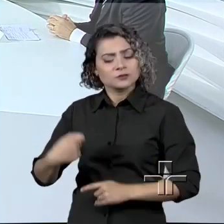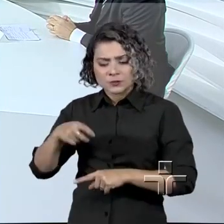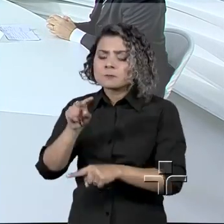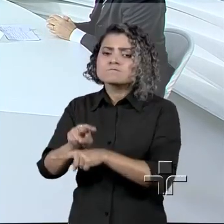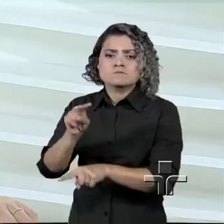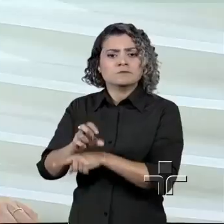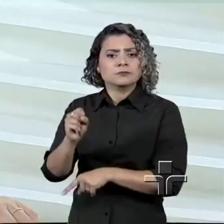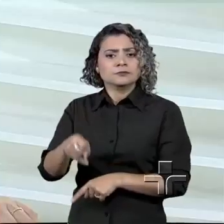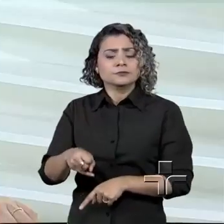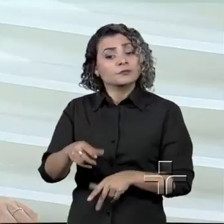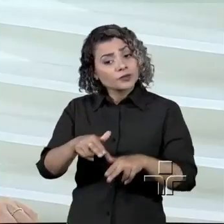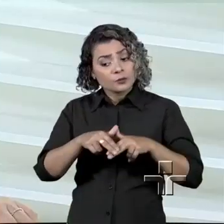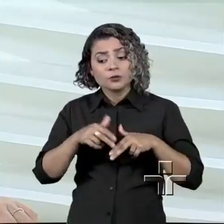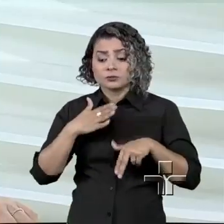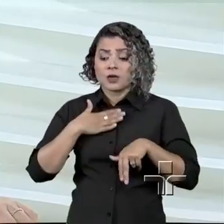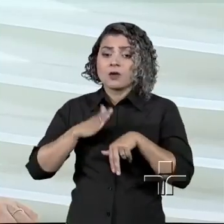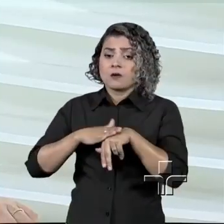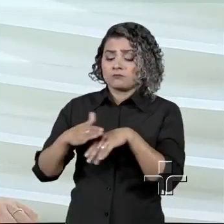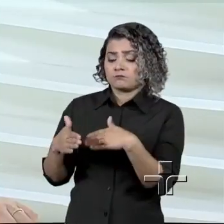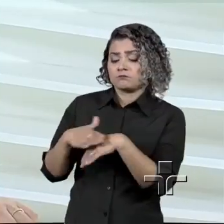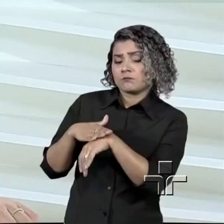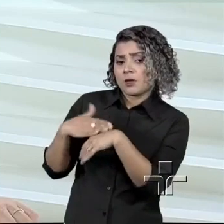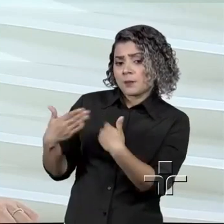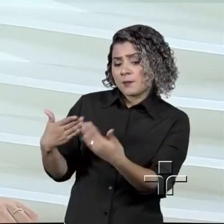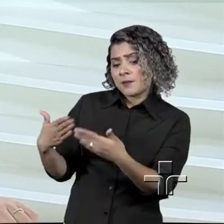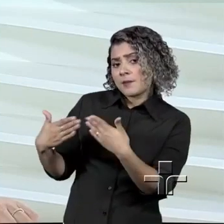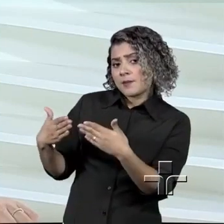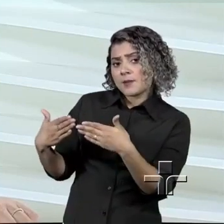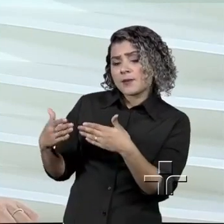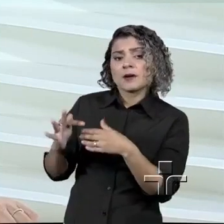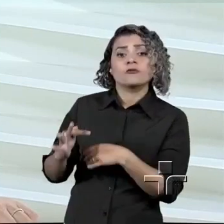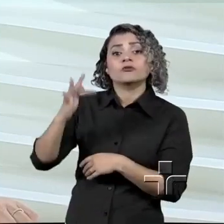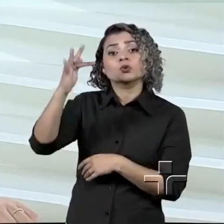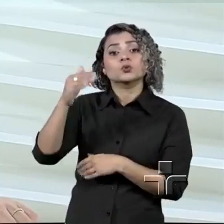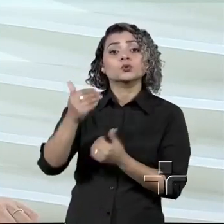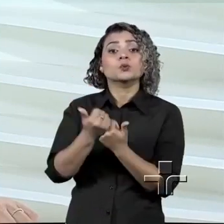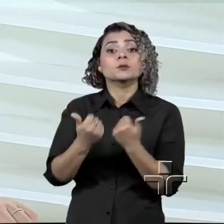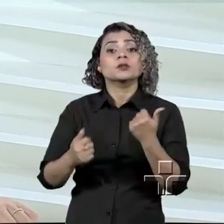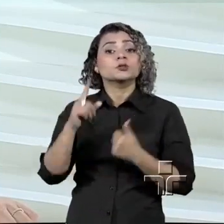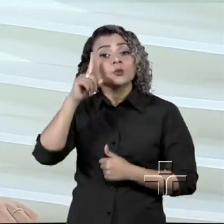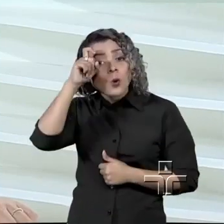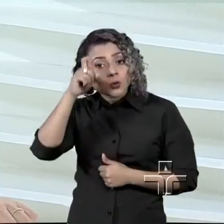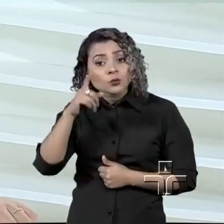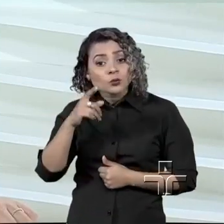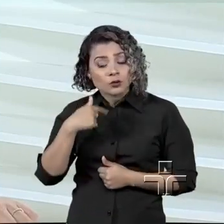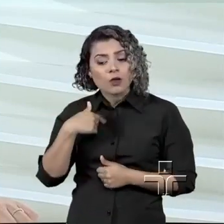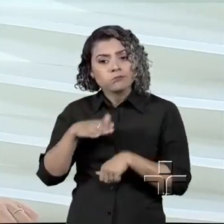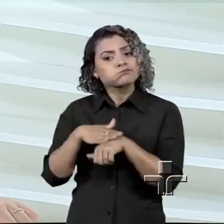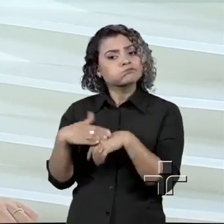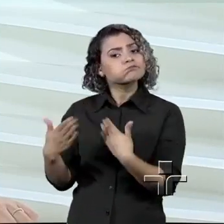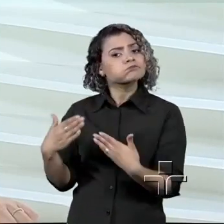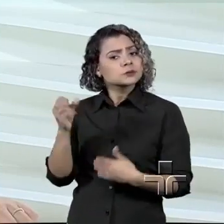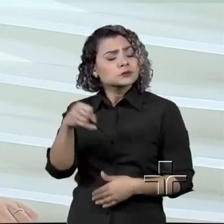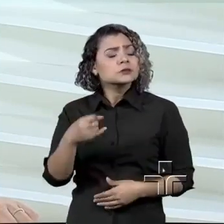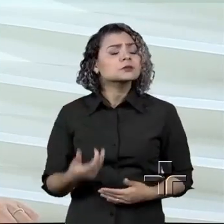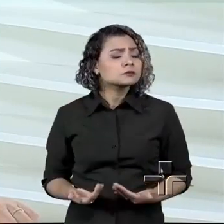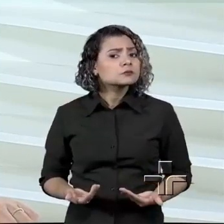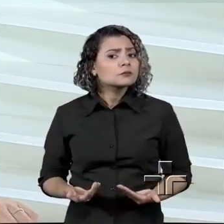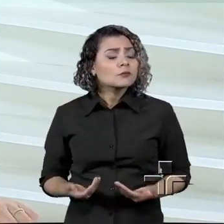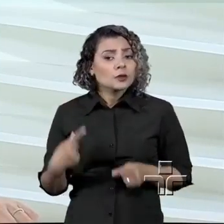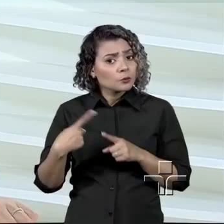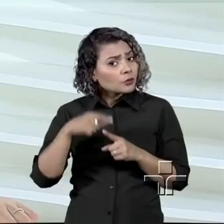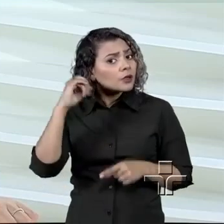E isso eu conversei com o nosso futuro ministro Sérgio Moro, porque é importante